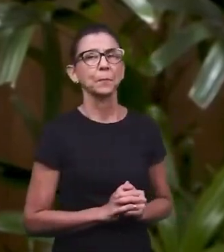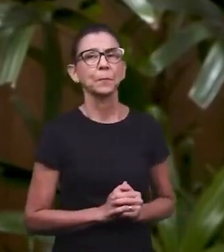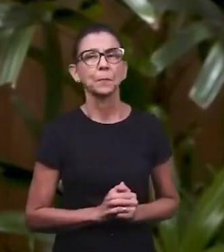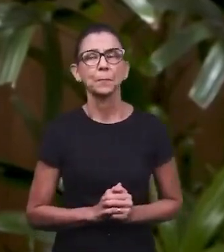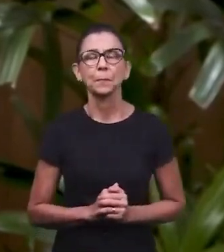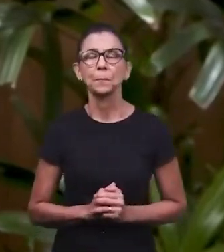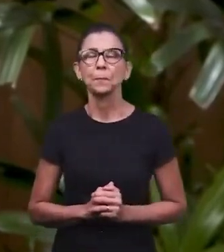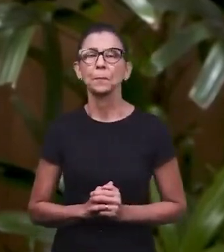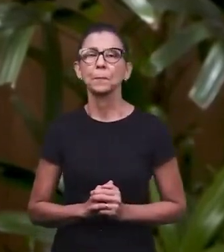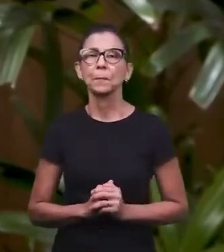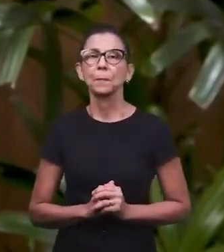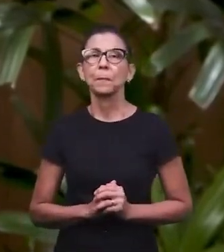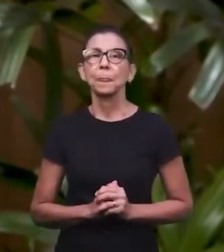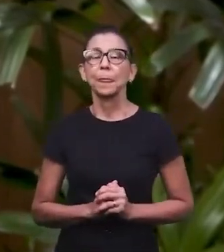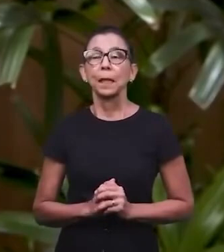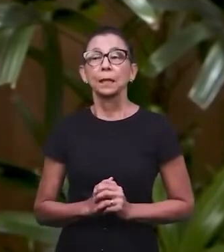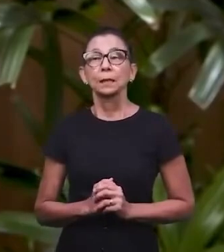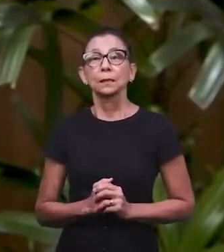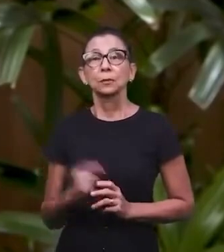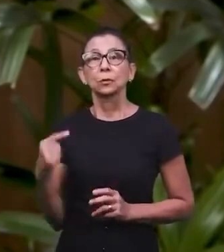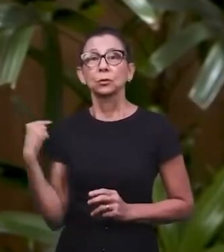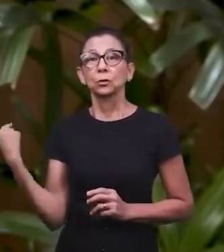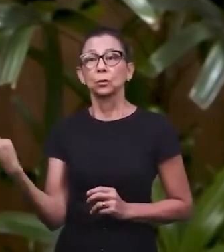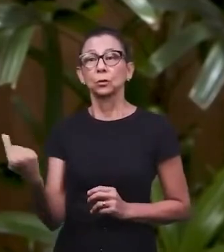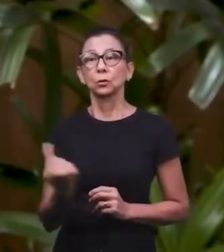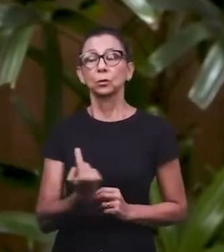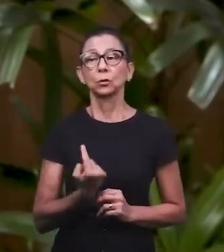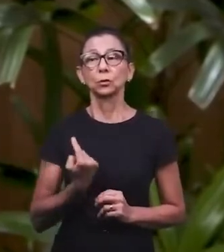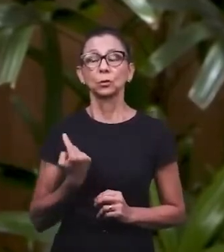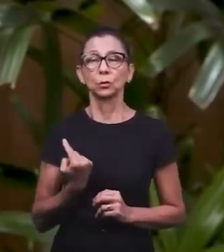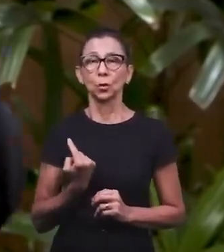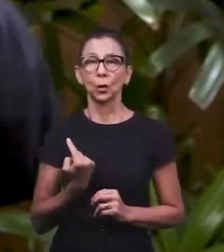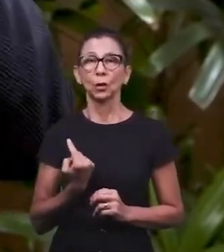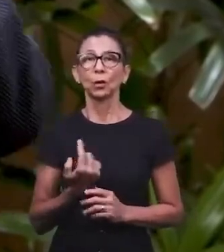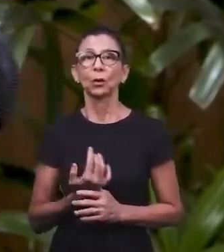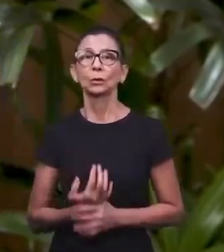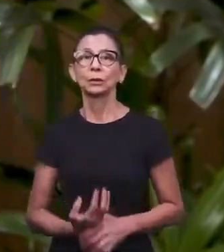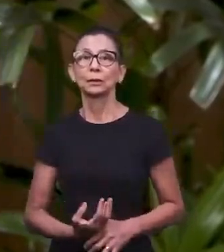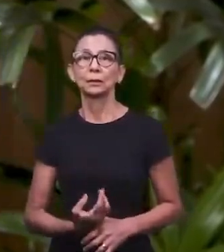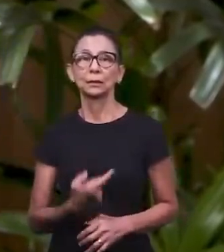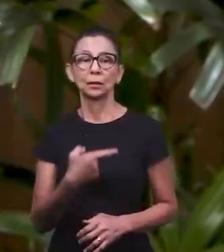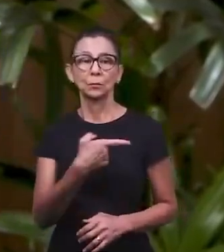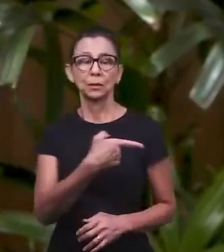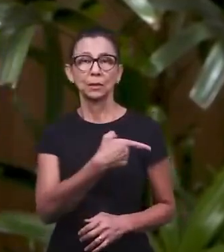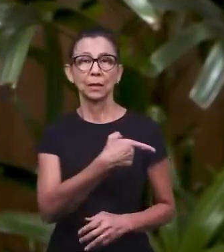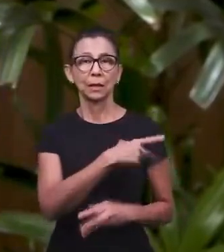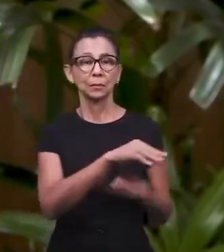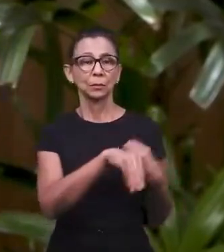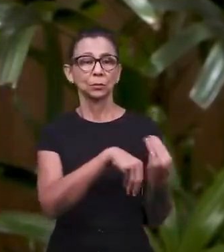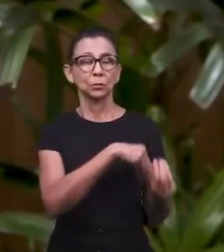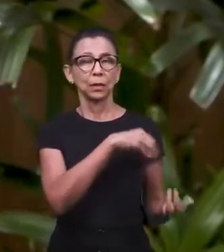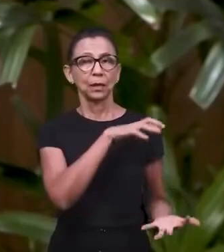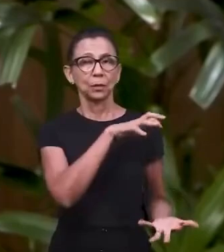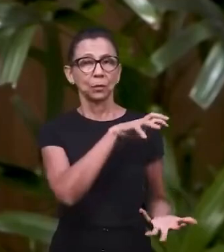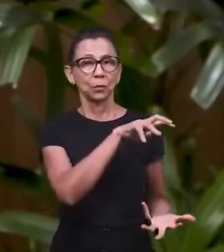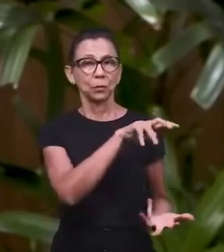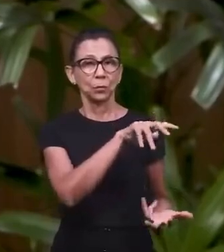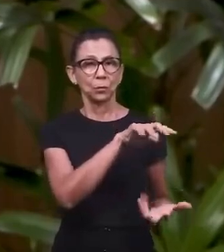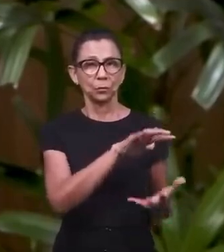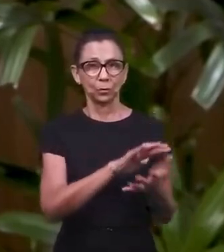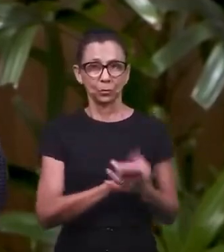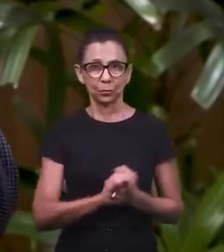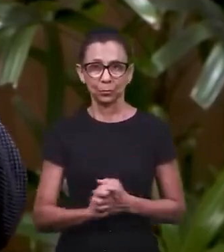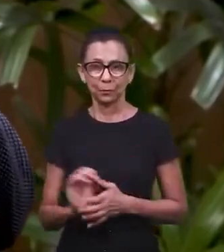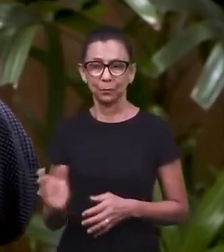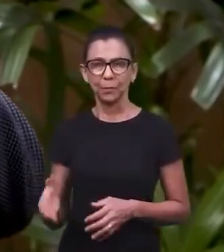o adversário então o mundo está posto no maligno os impérios que eu tava falando aqui eles passaram mas